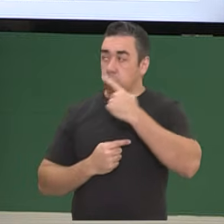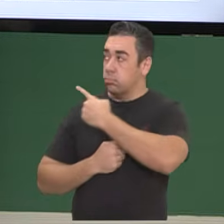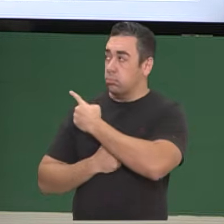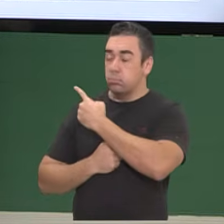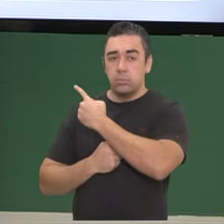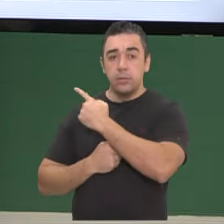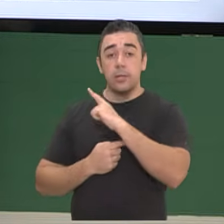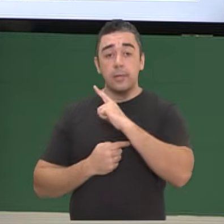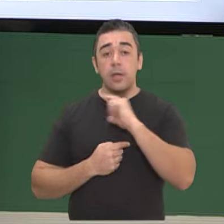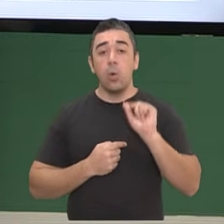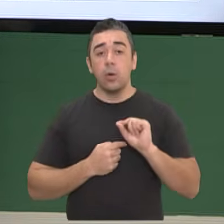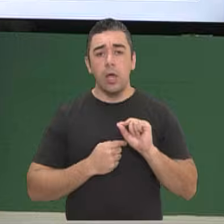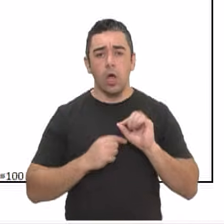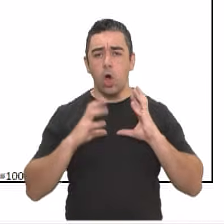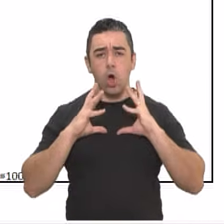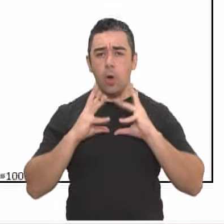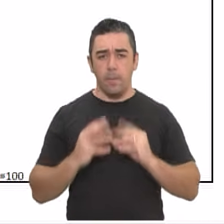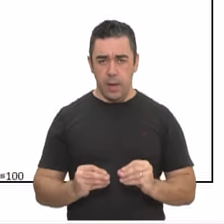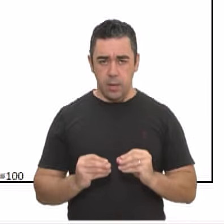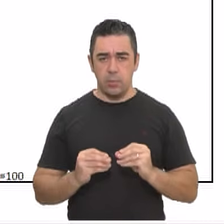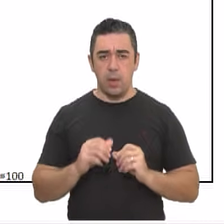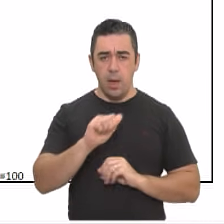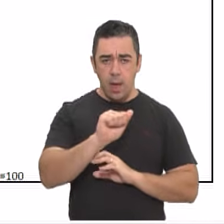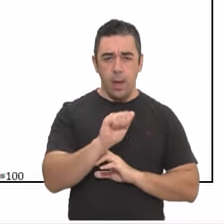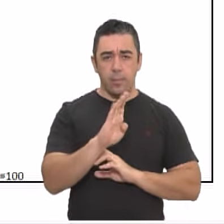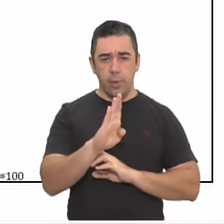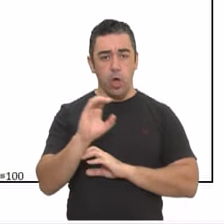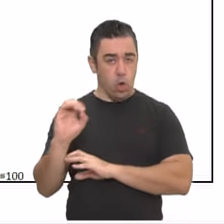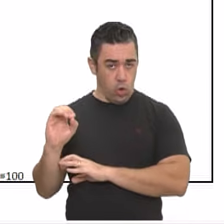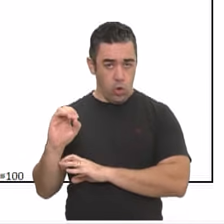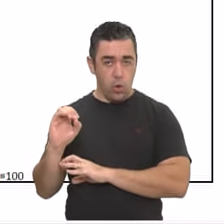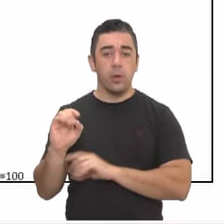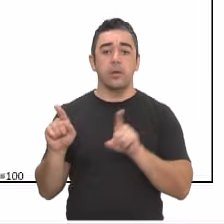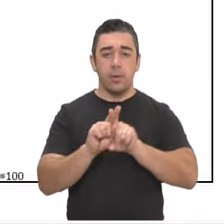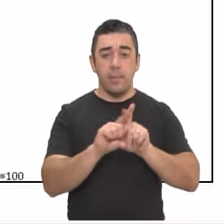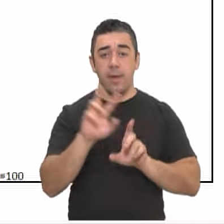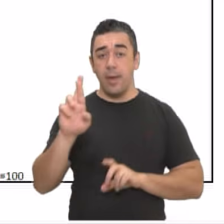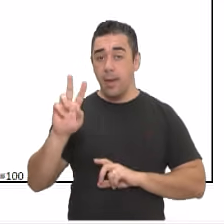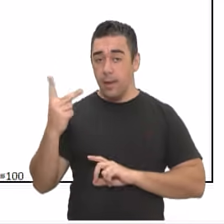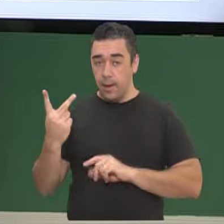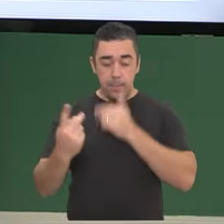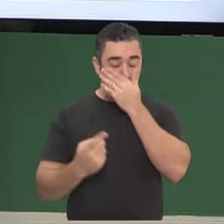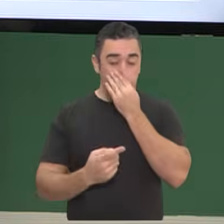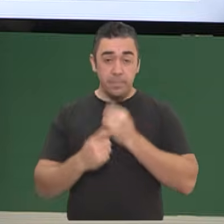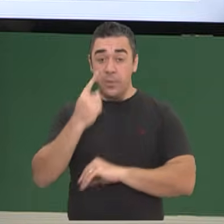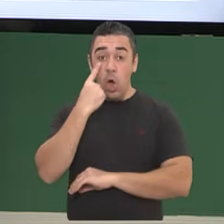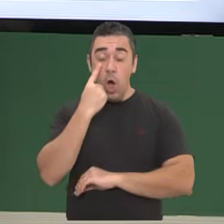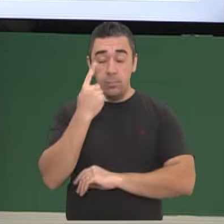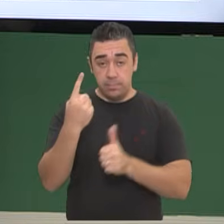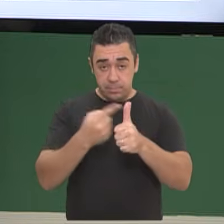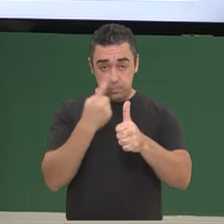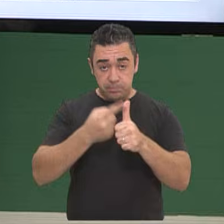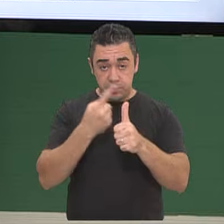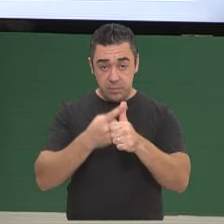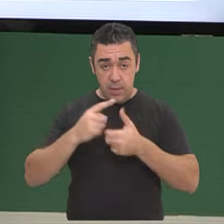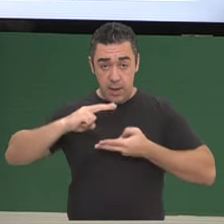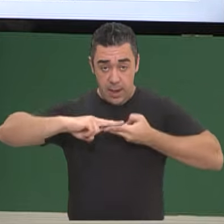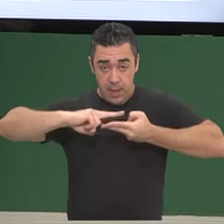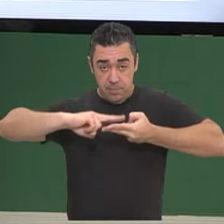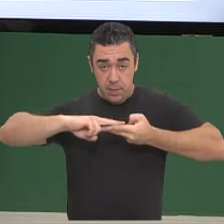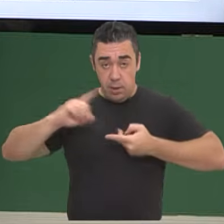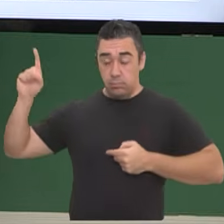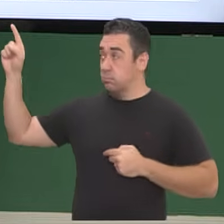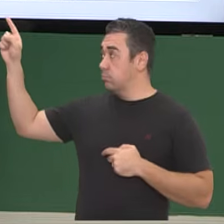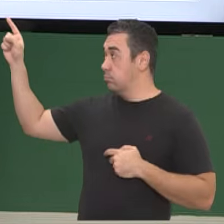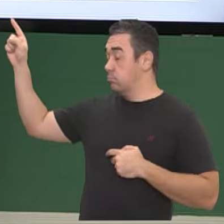o teste de tipagem completo, para o fator ABO e para o fator RH, tá? Então, vejam, essa primeira lâmina, olhem só para a primeira aqui.